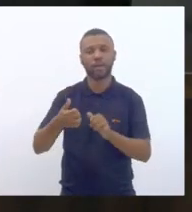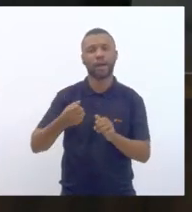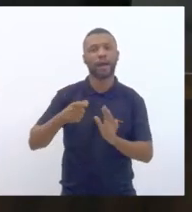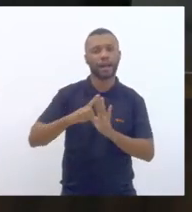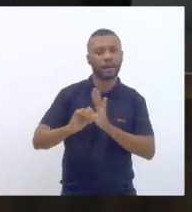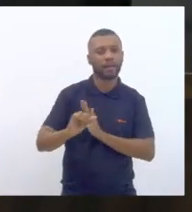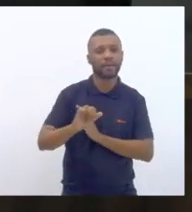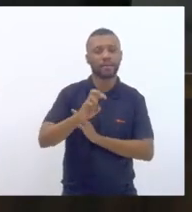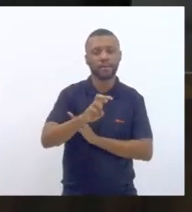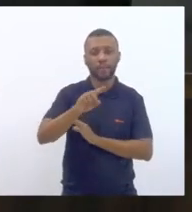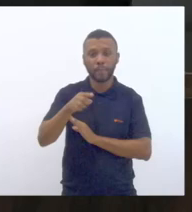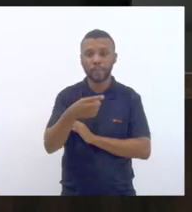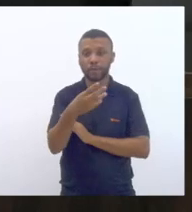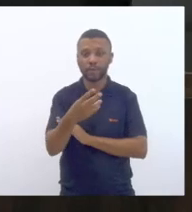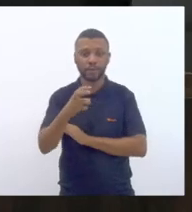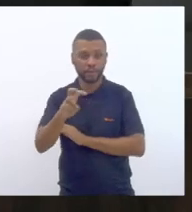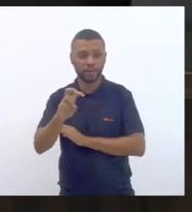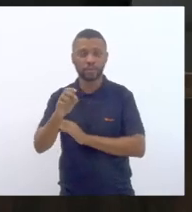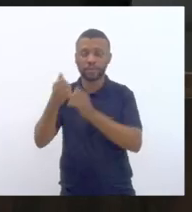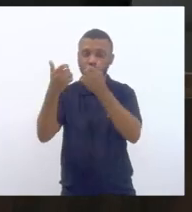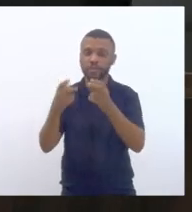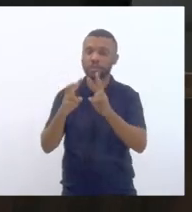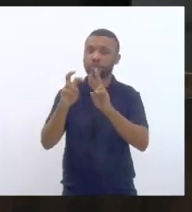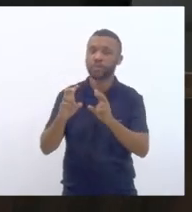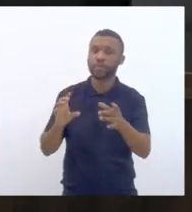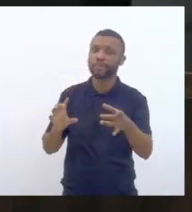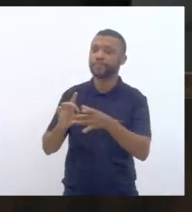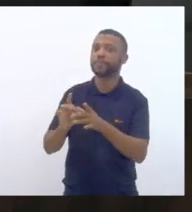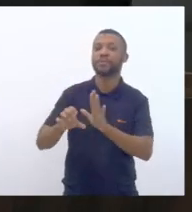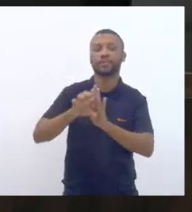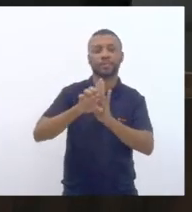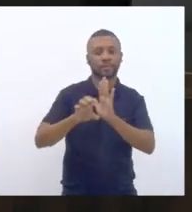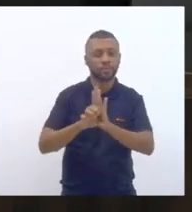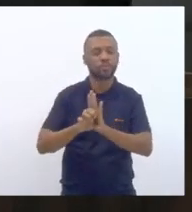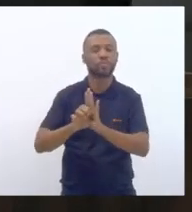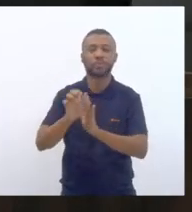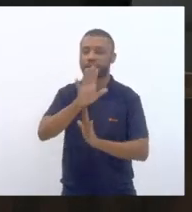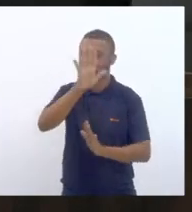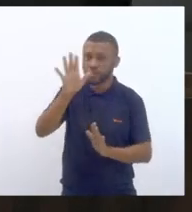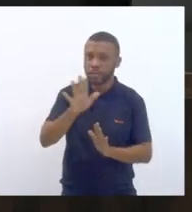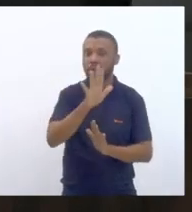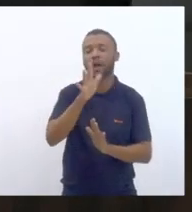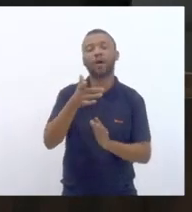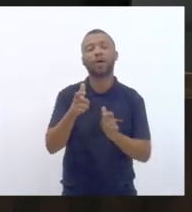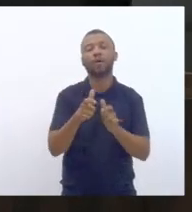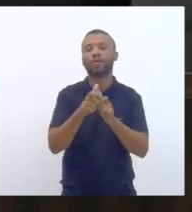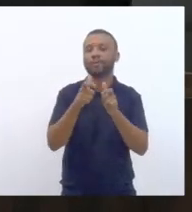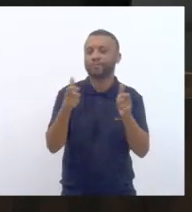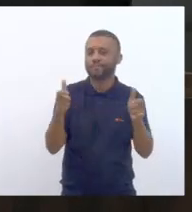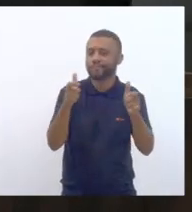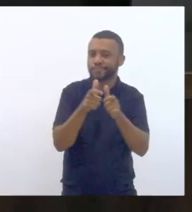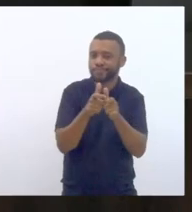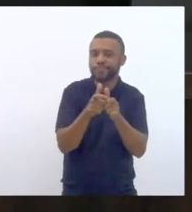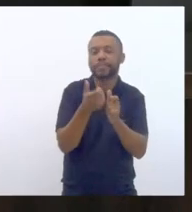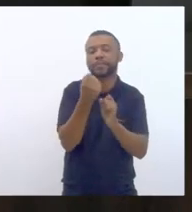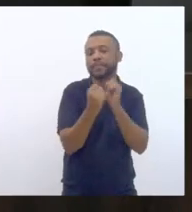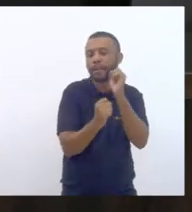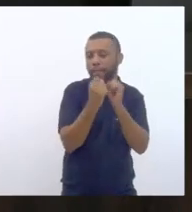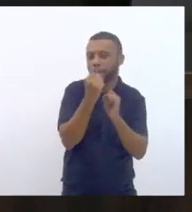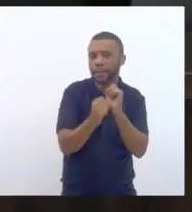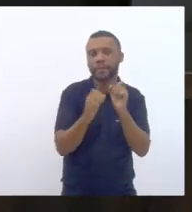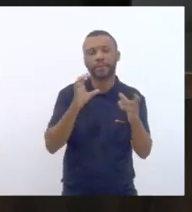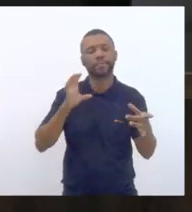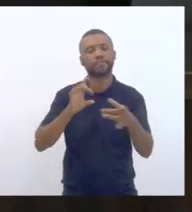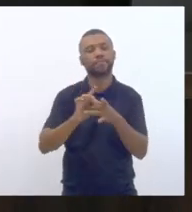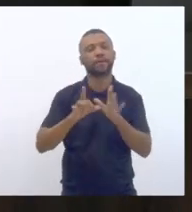5.145 de 6 de dezembro de 2007, que dispõe sobre a aplicação do Estatuto Nacional da Microempresa e da Empresa de Pequeno Porte, que trata a Lei